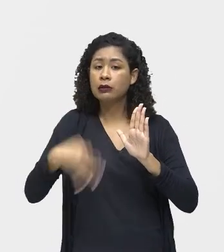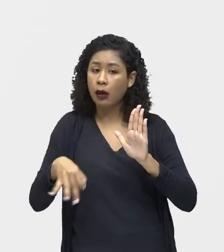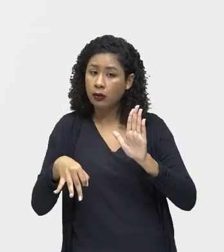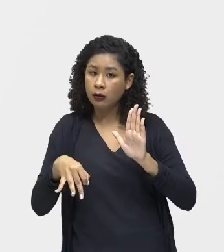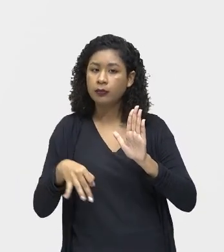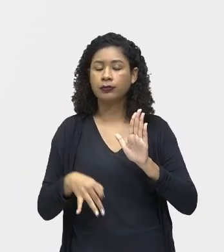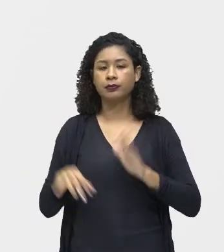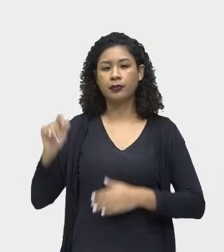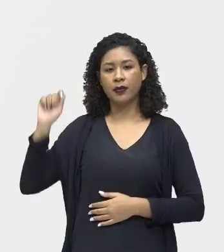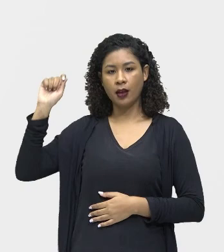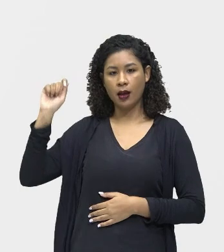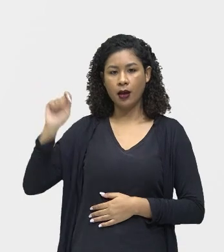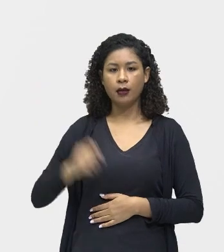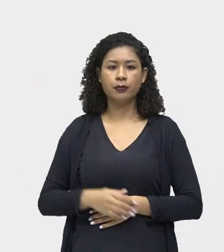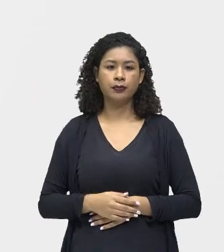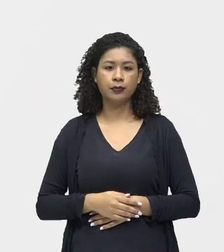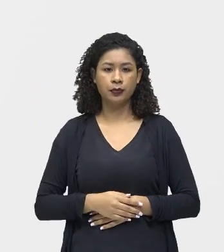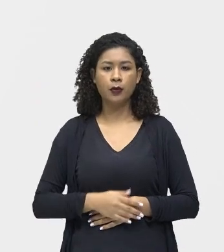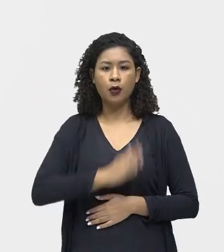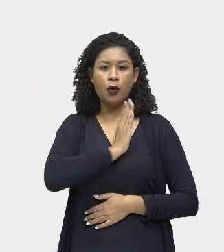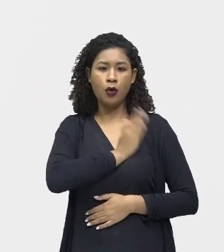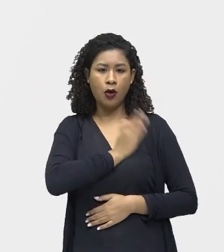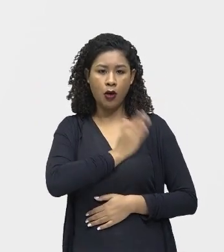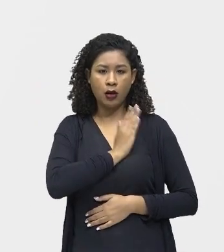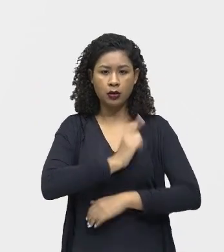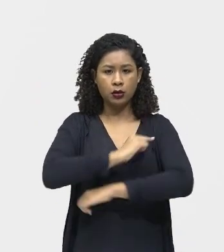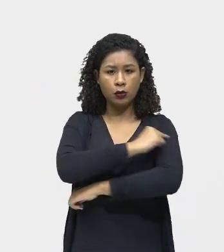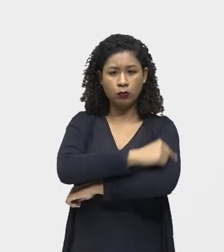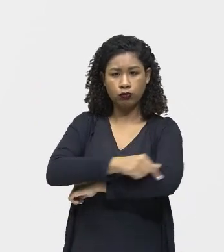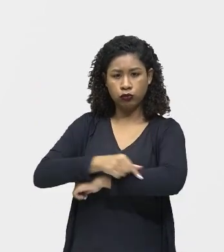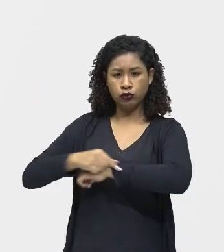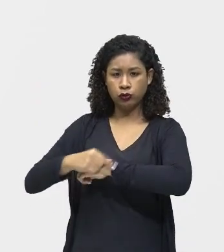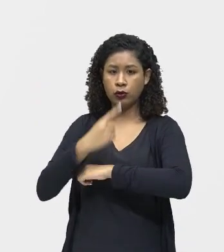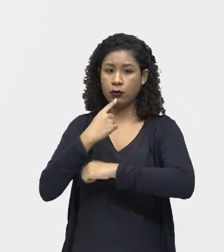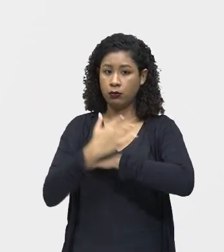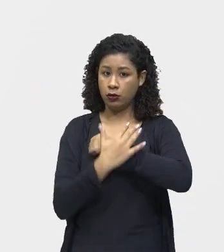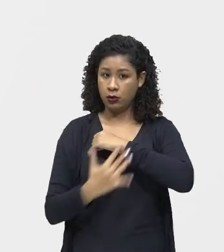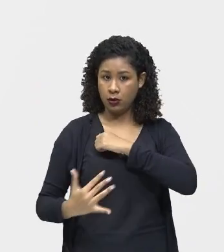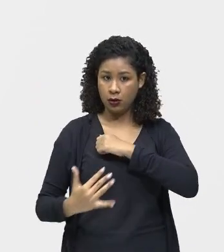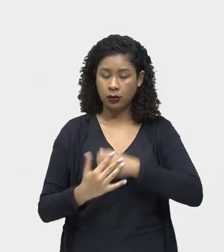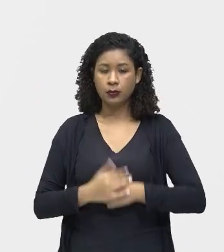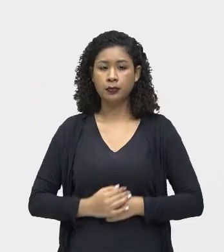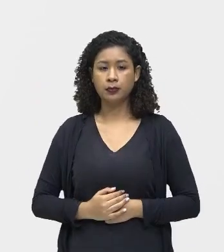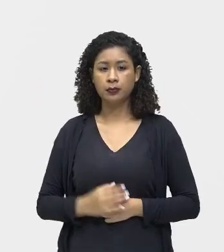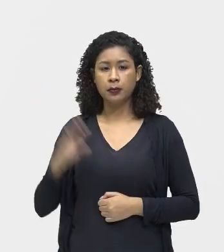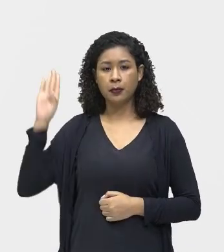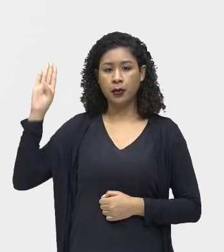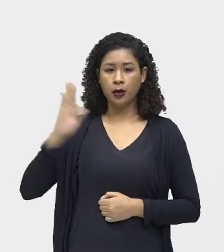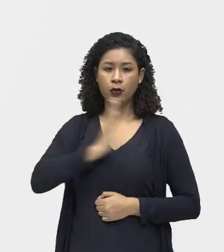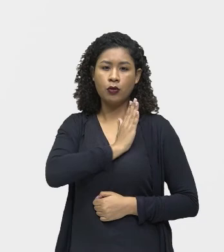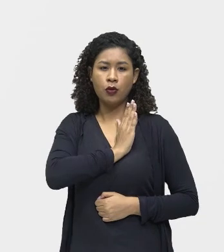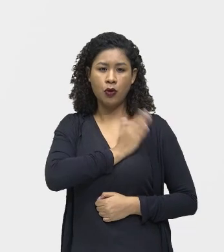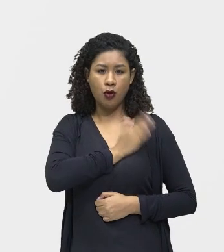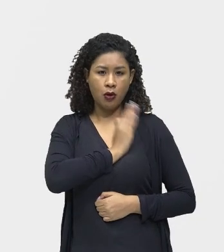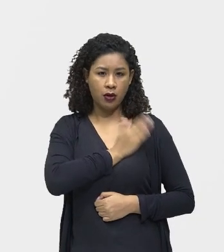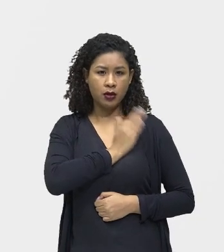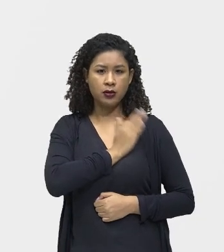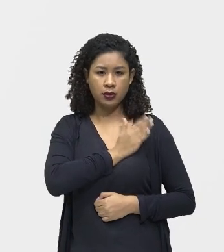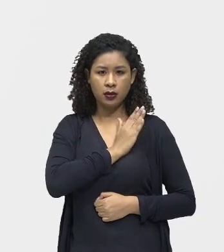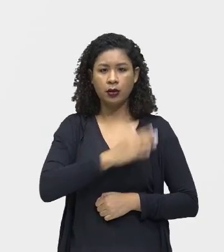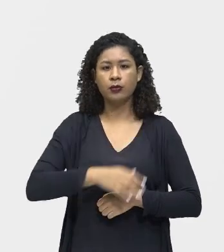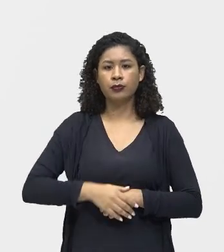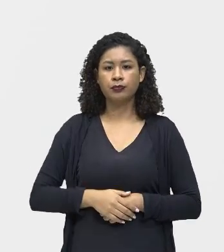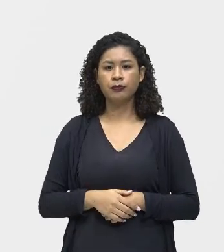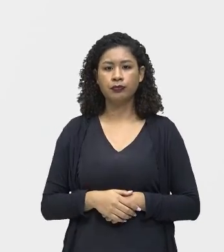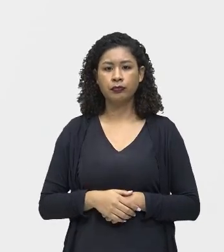por coração, vasos sanguíneos e sangue. B, o coração, o órgão muscular oco, está situado atrás